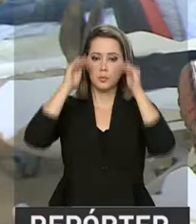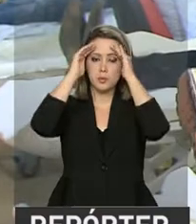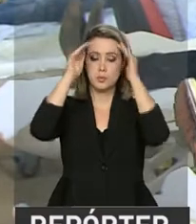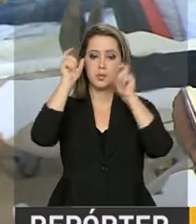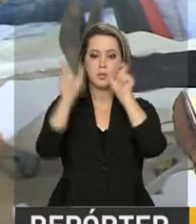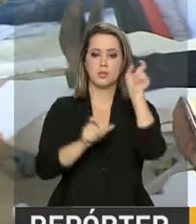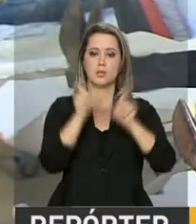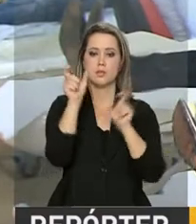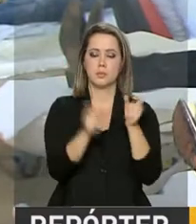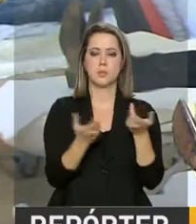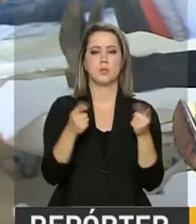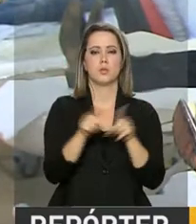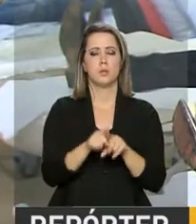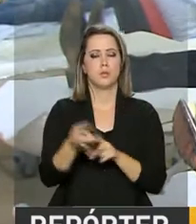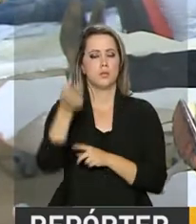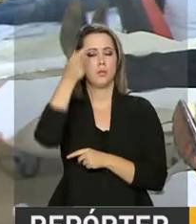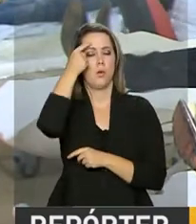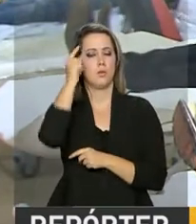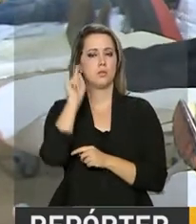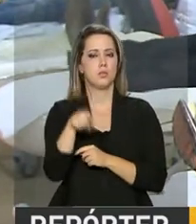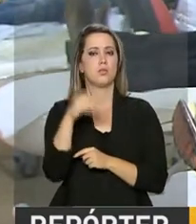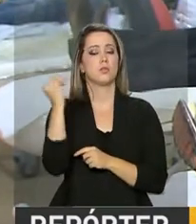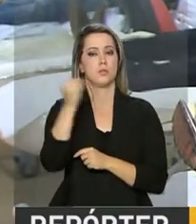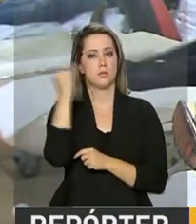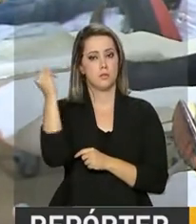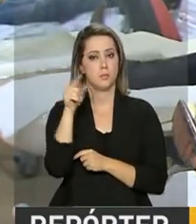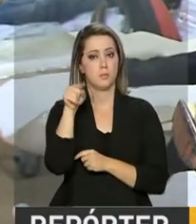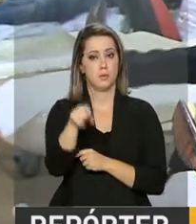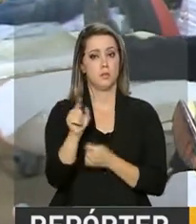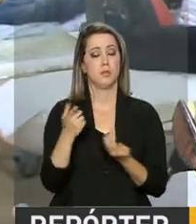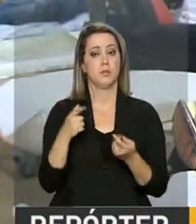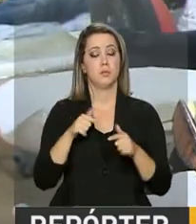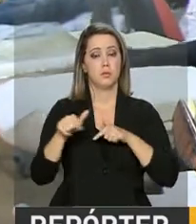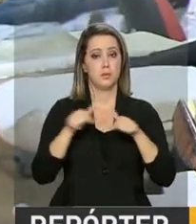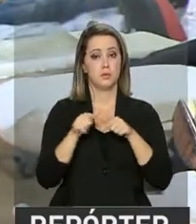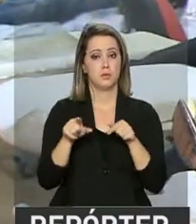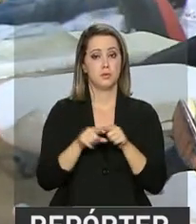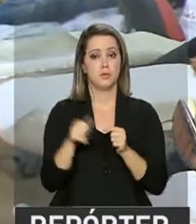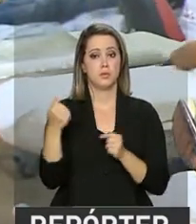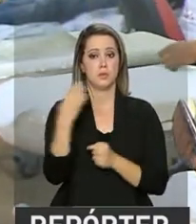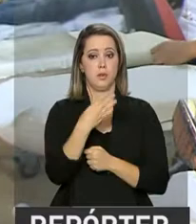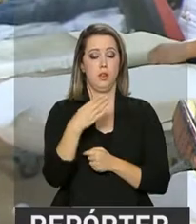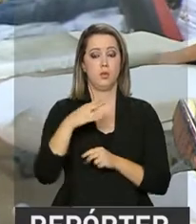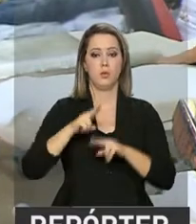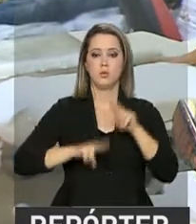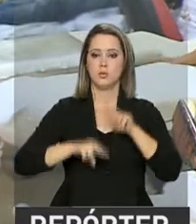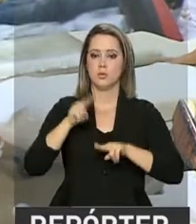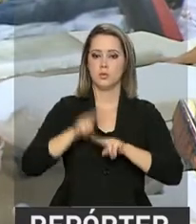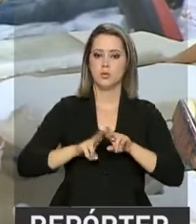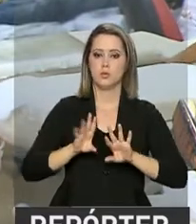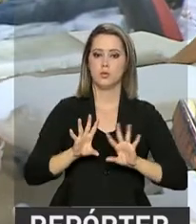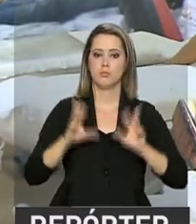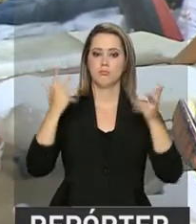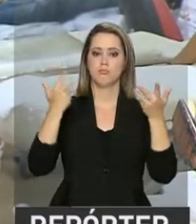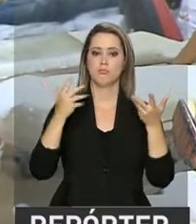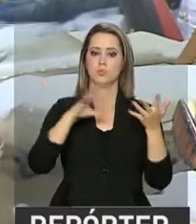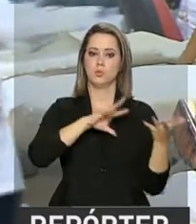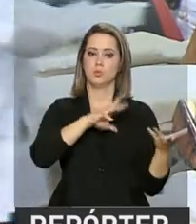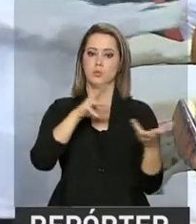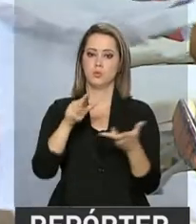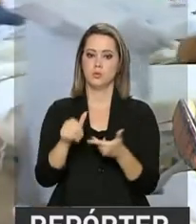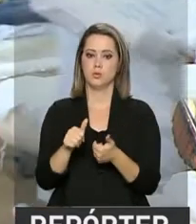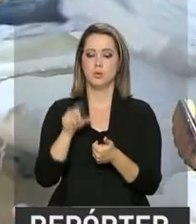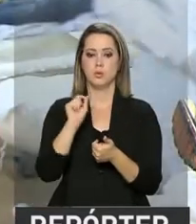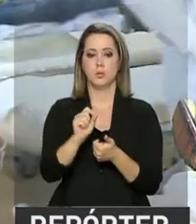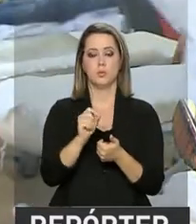e conscientizar as pessoas sobre a importância desse gesto em 14 de junho é comemorado o dia mundial do